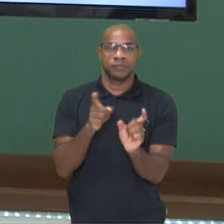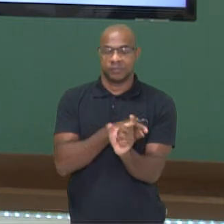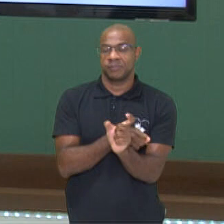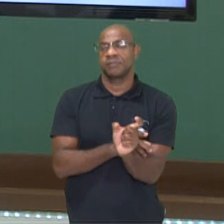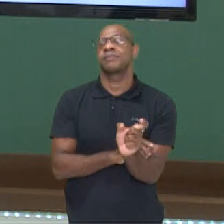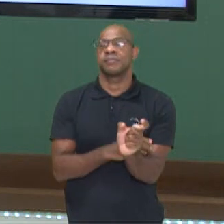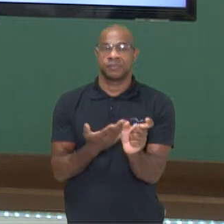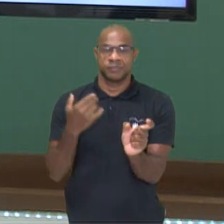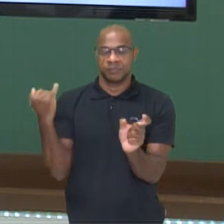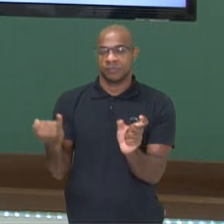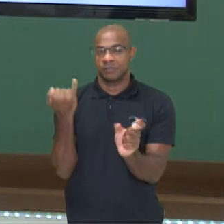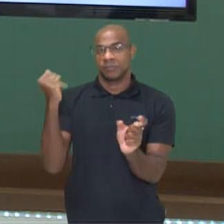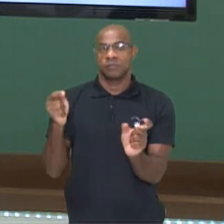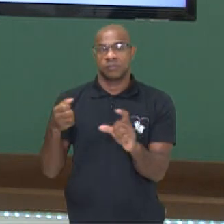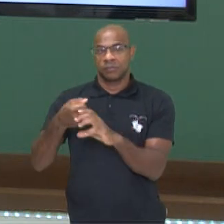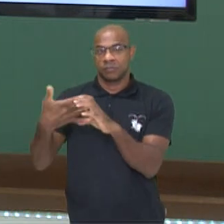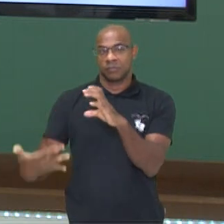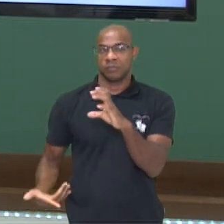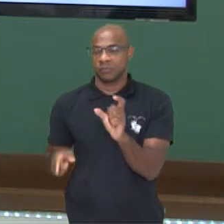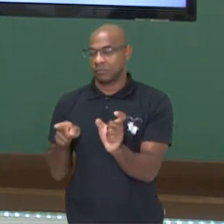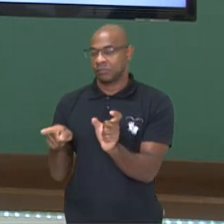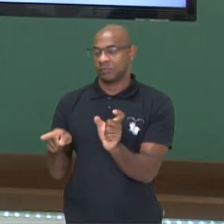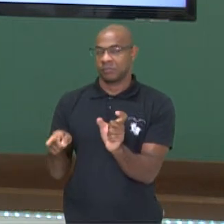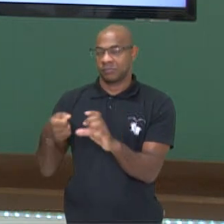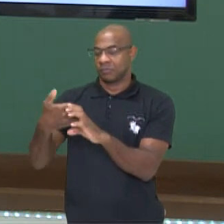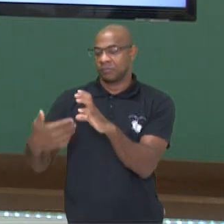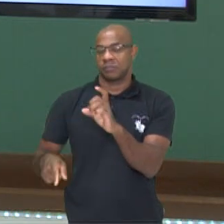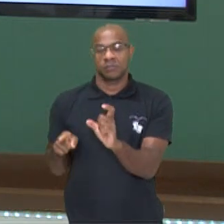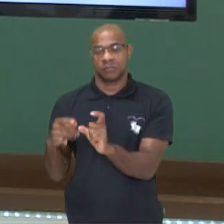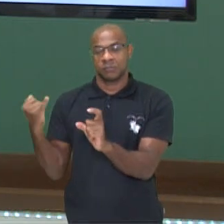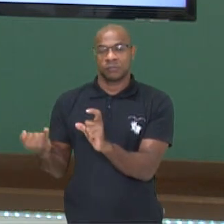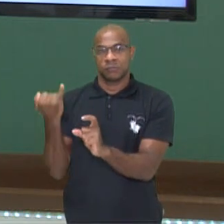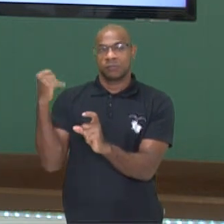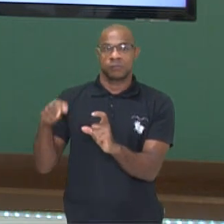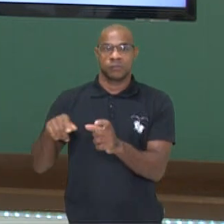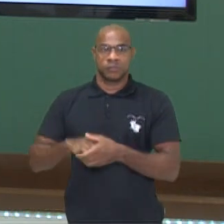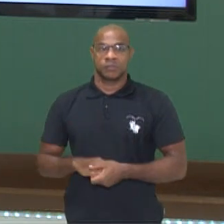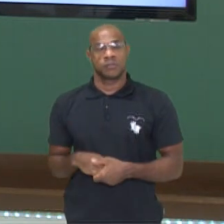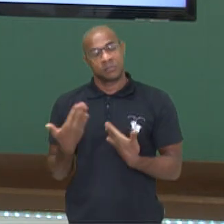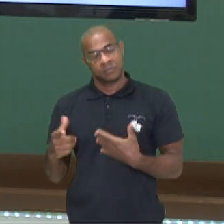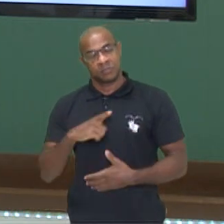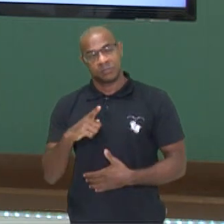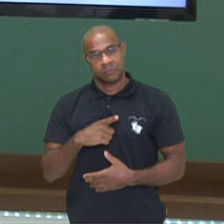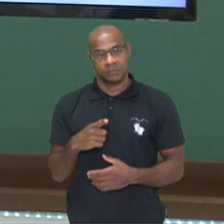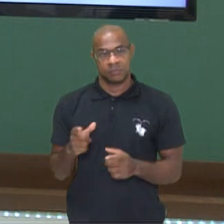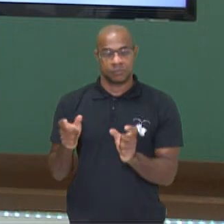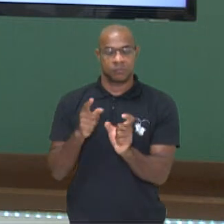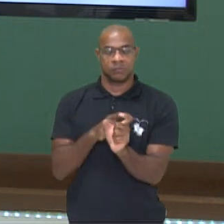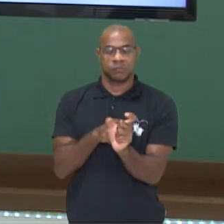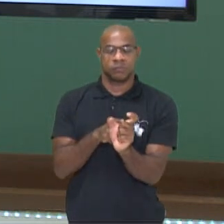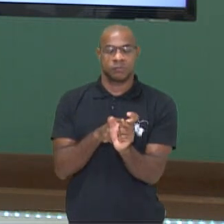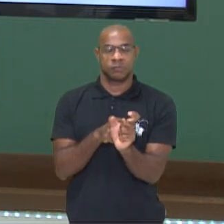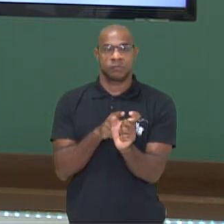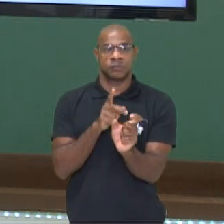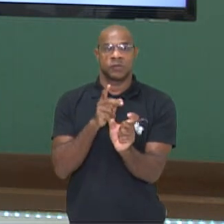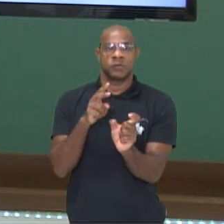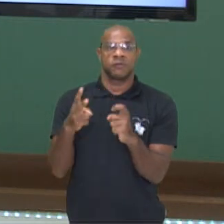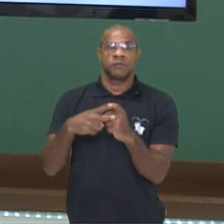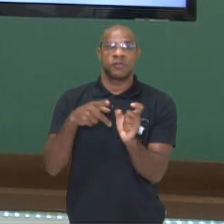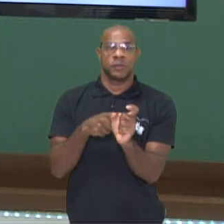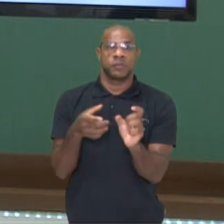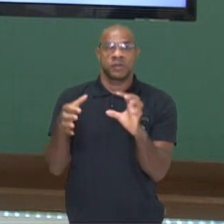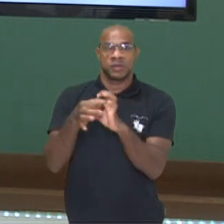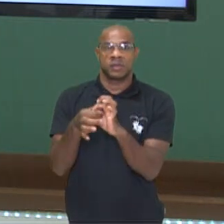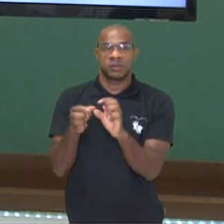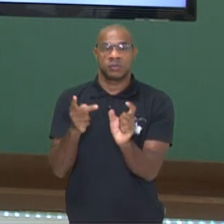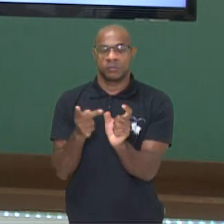torna o mais importante nesse predicado, a característica. Então, quando eu tenho verbo de ligação e característica do meu sujeito